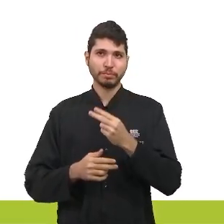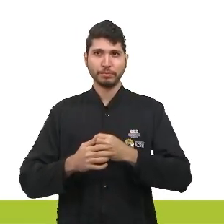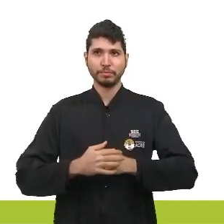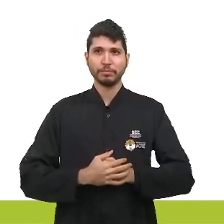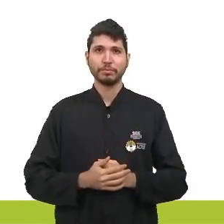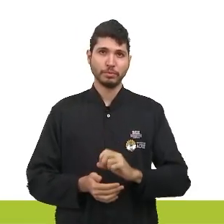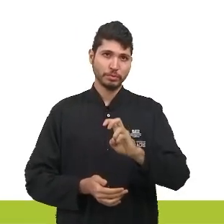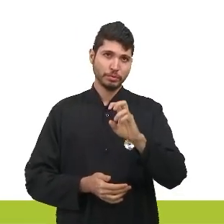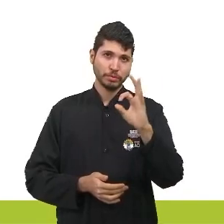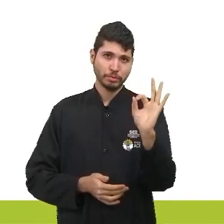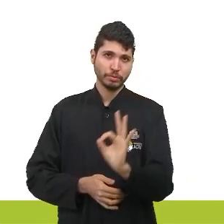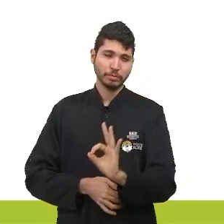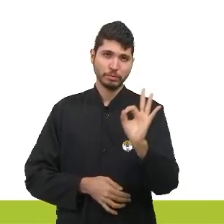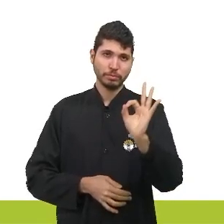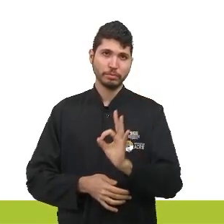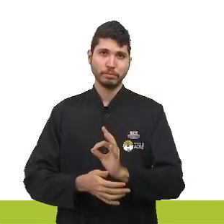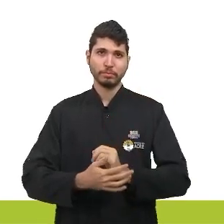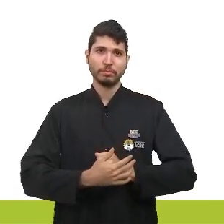5% de